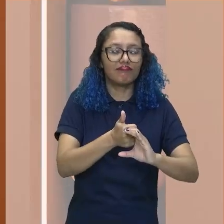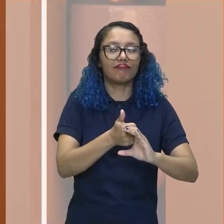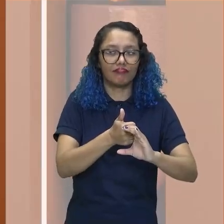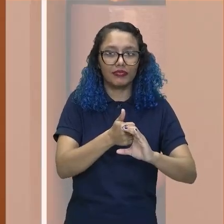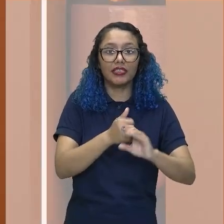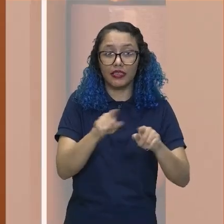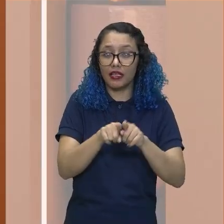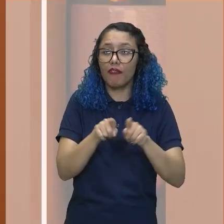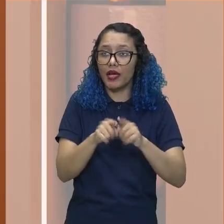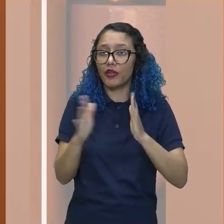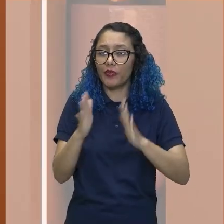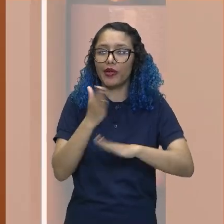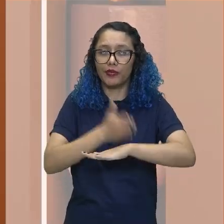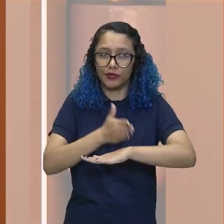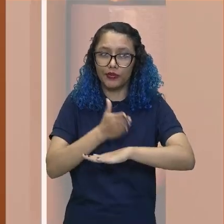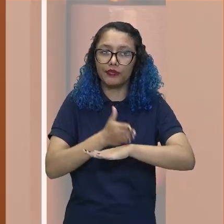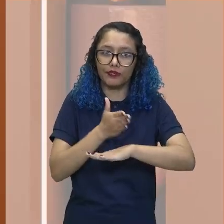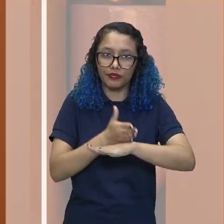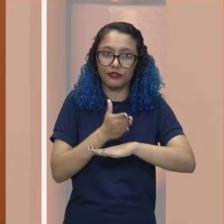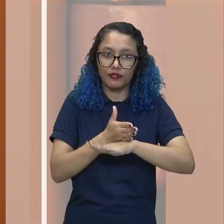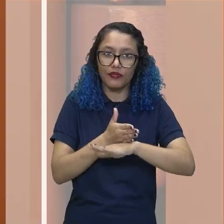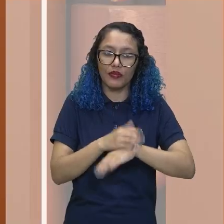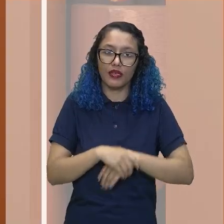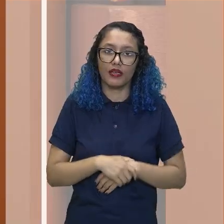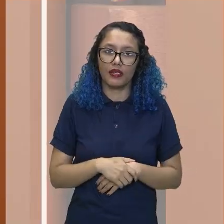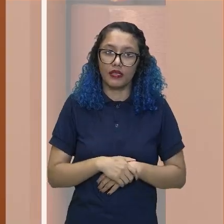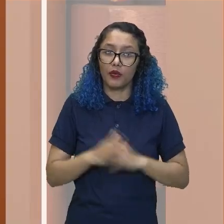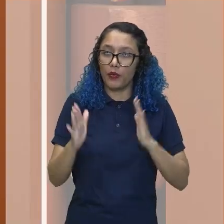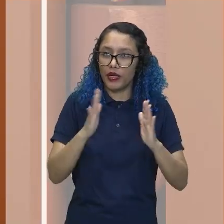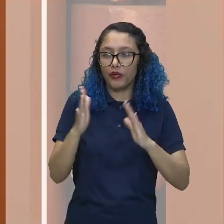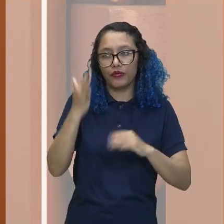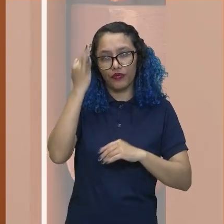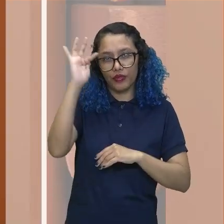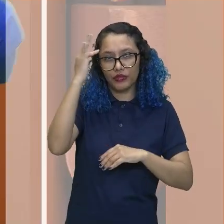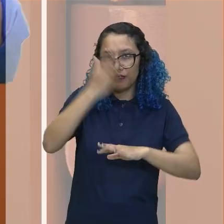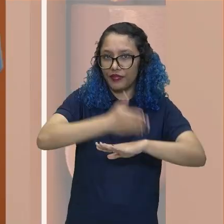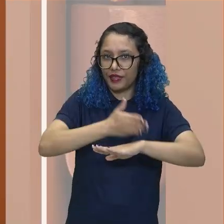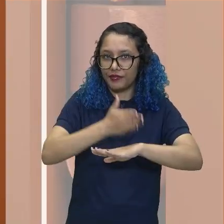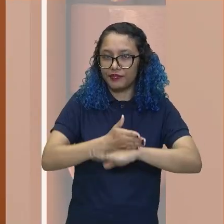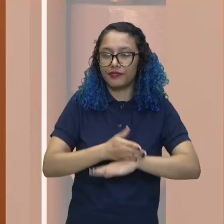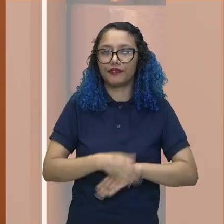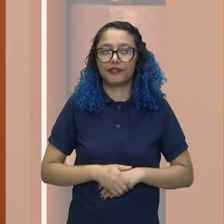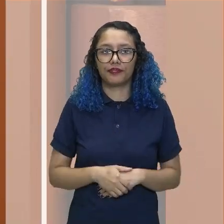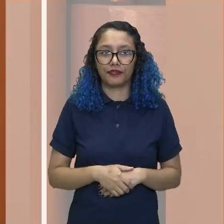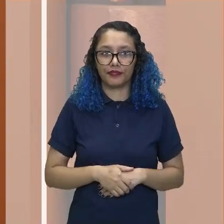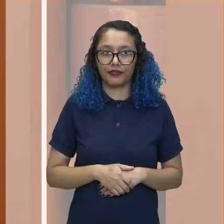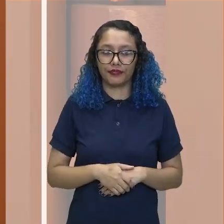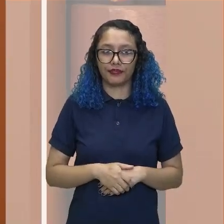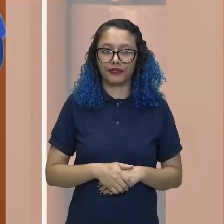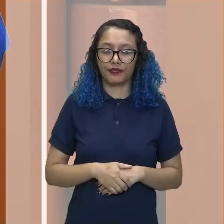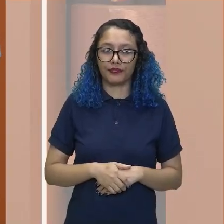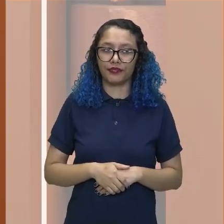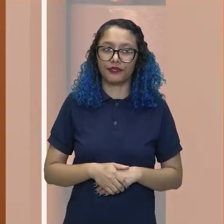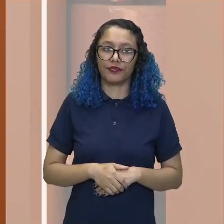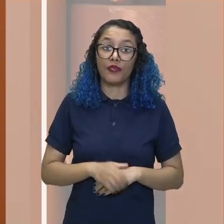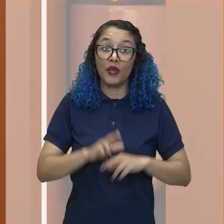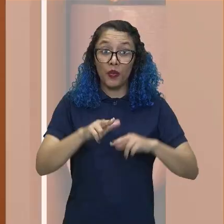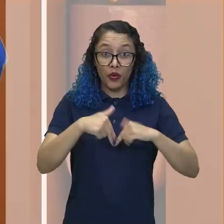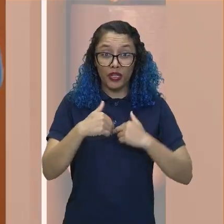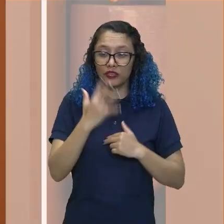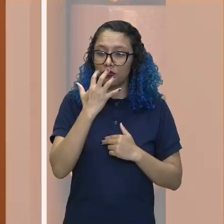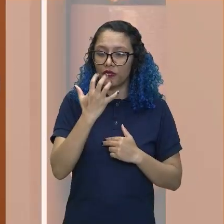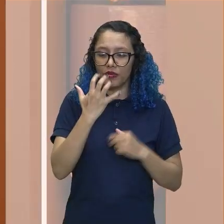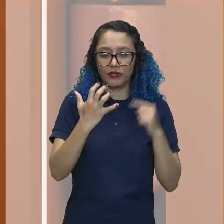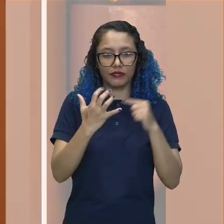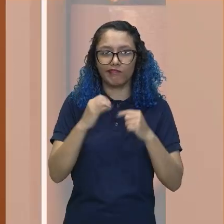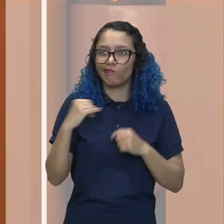mundo moderno, naquilo que nós chamamos de filosofia moderna. Daí que Nietzsche vai ser esse divisor das